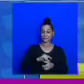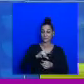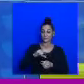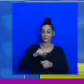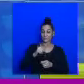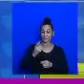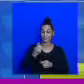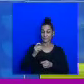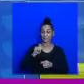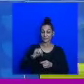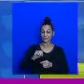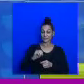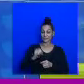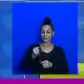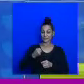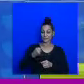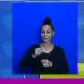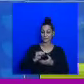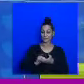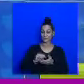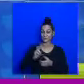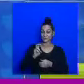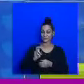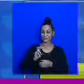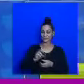Foram sorteados 10 números, faltam 5.